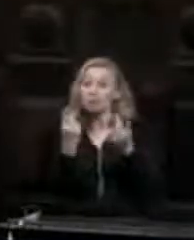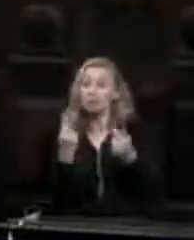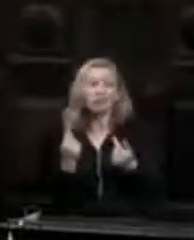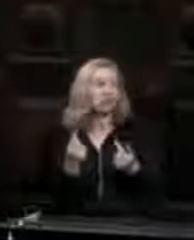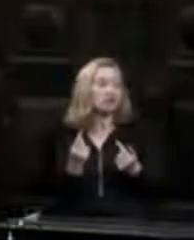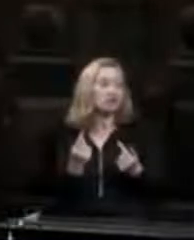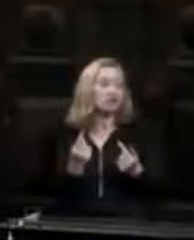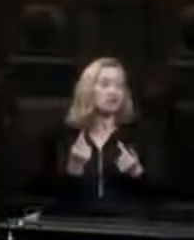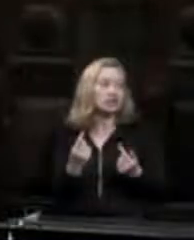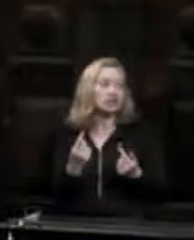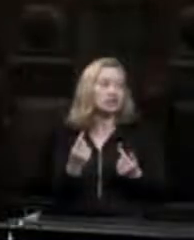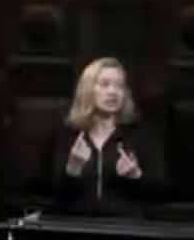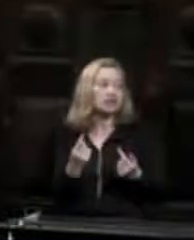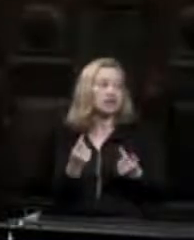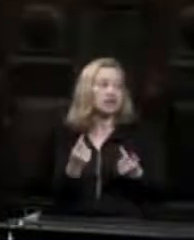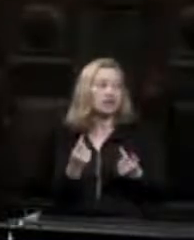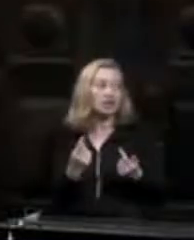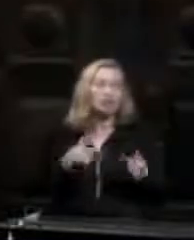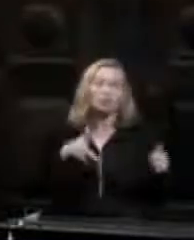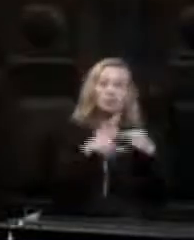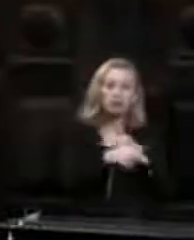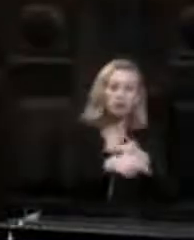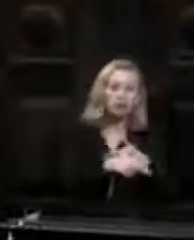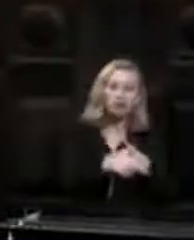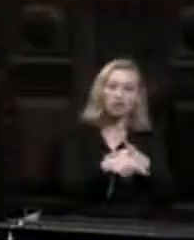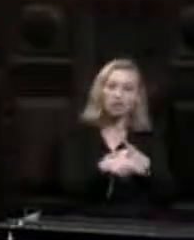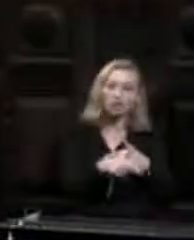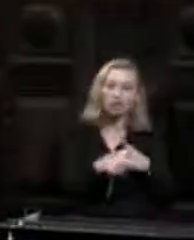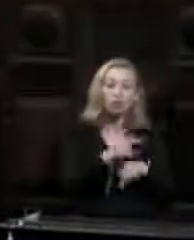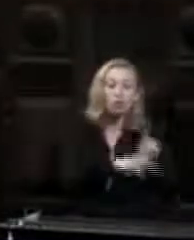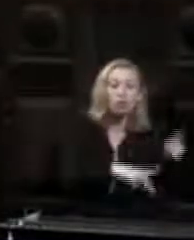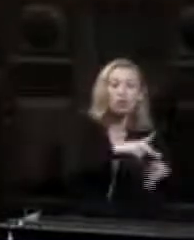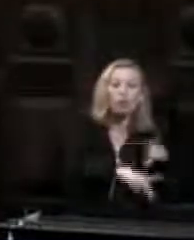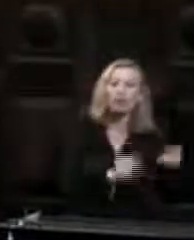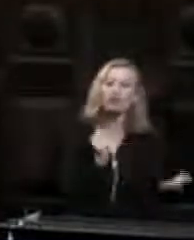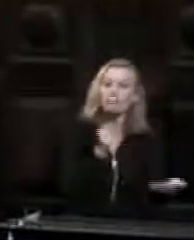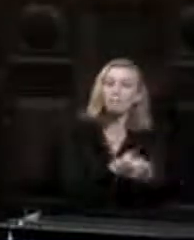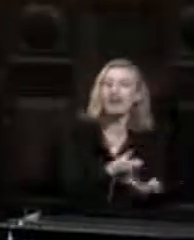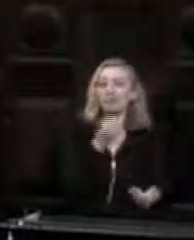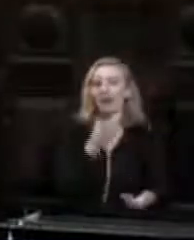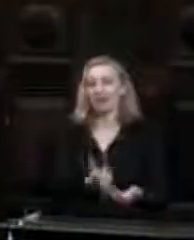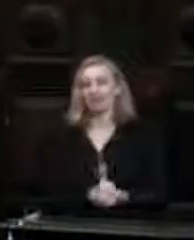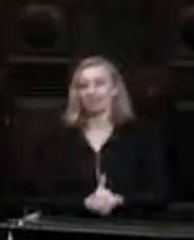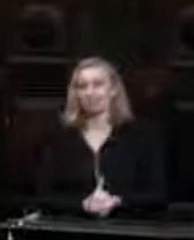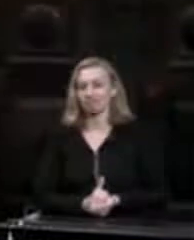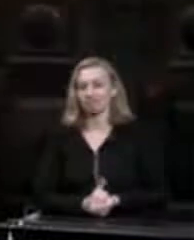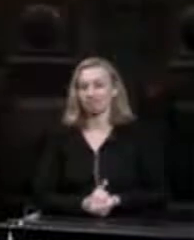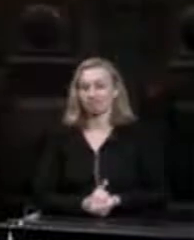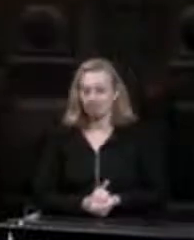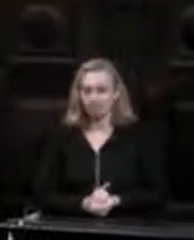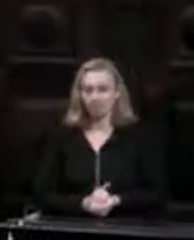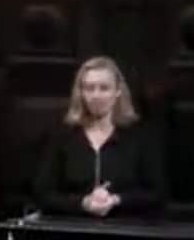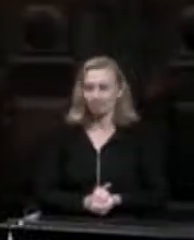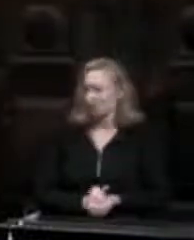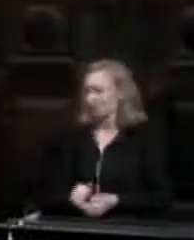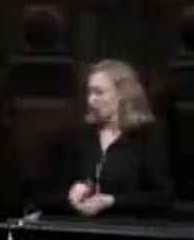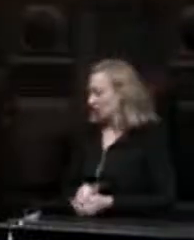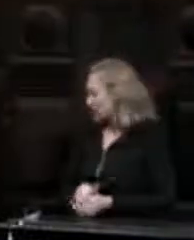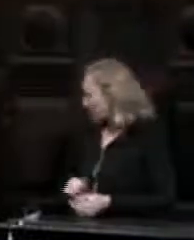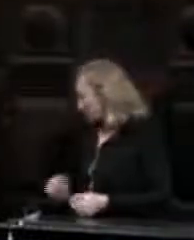bom pagador. Ora, se eu sou bom pagador em relação àquilo que me